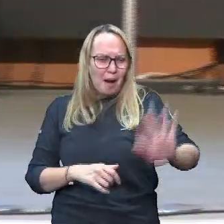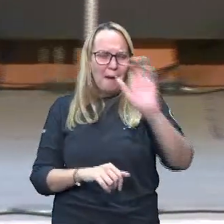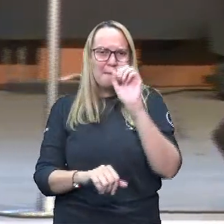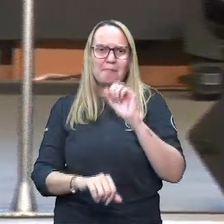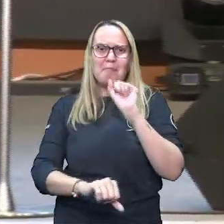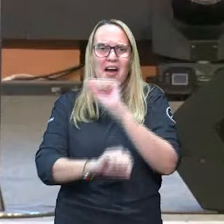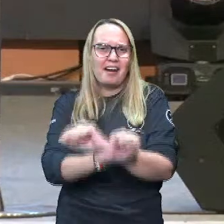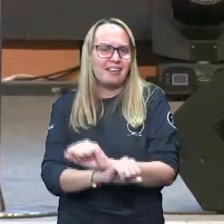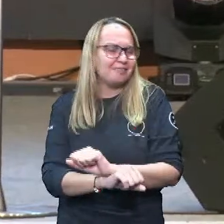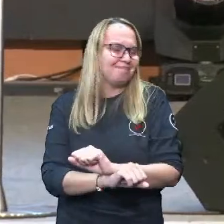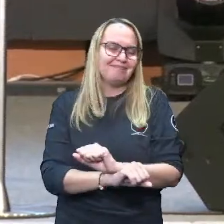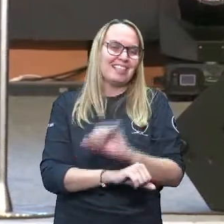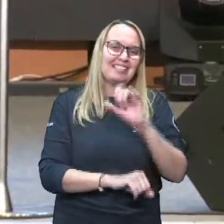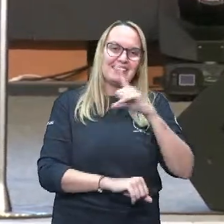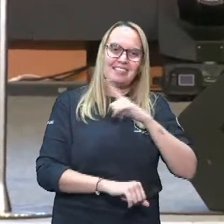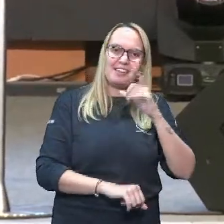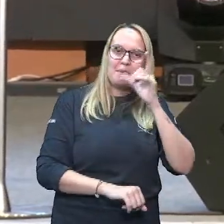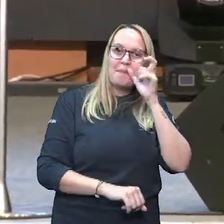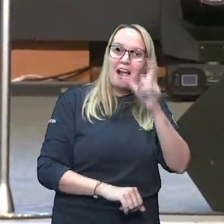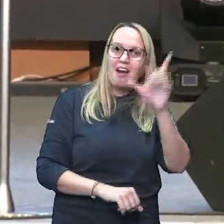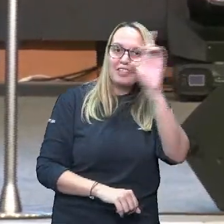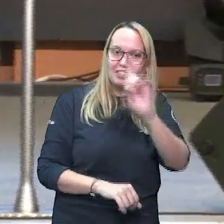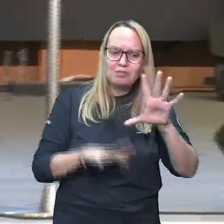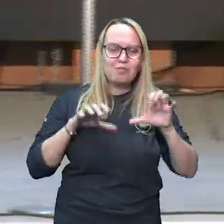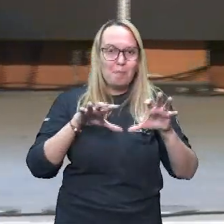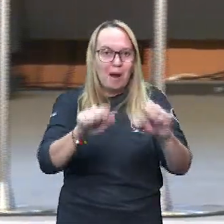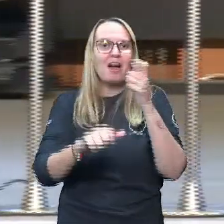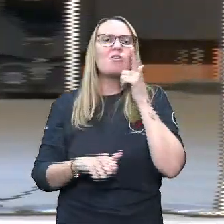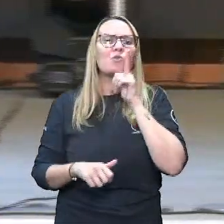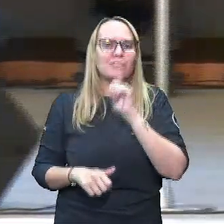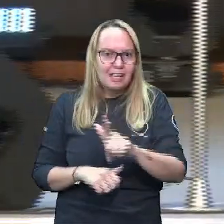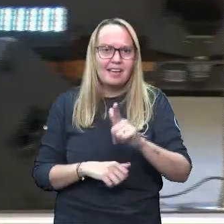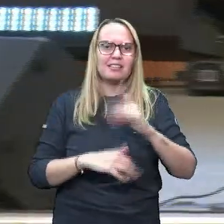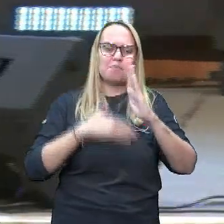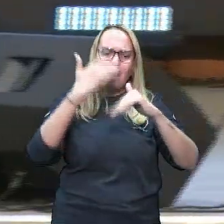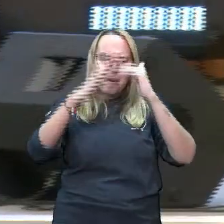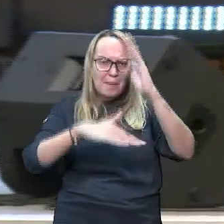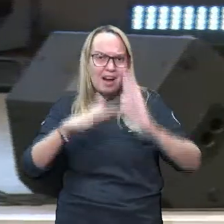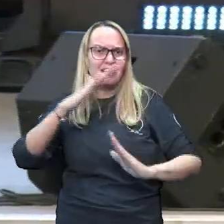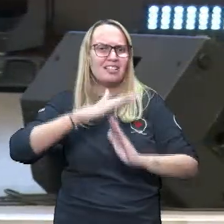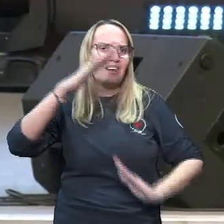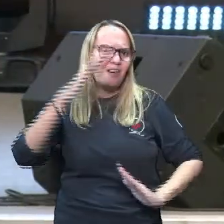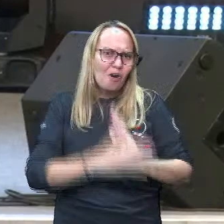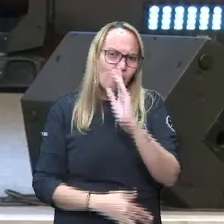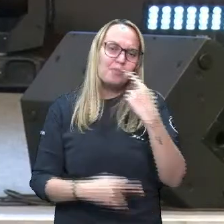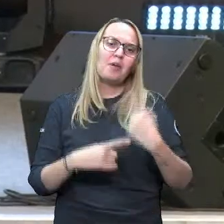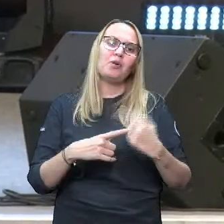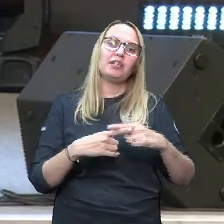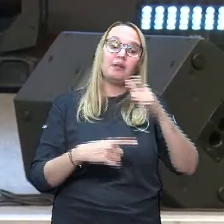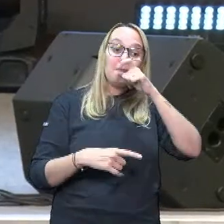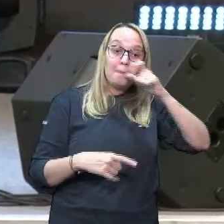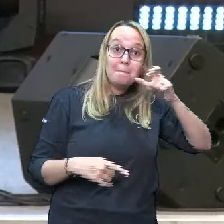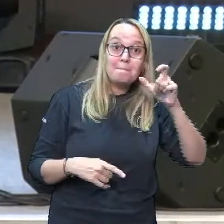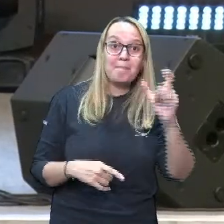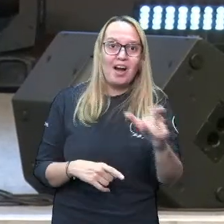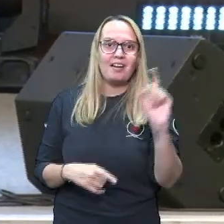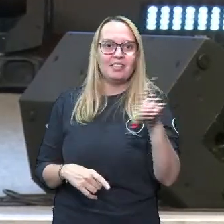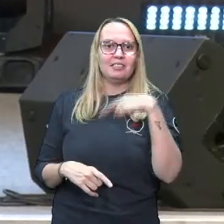uma palavra, você conquista, você não para, você avança, você rompe, porque debaixo de uma palavra nós somos